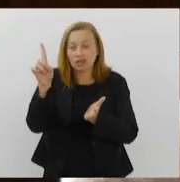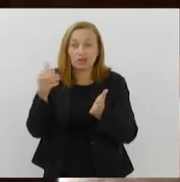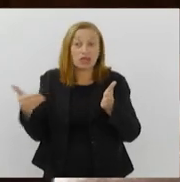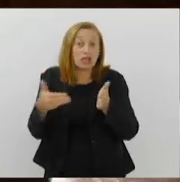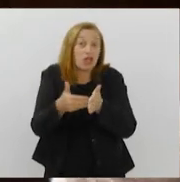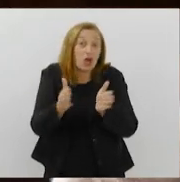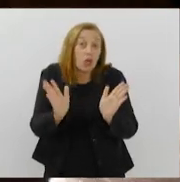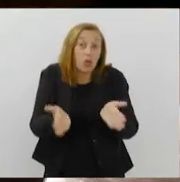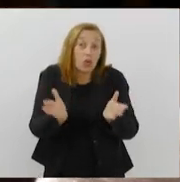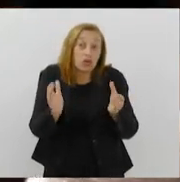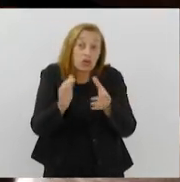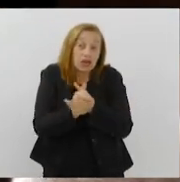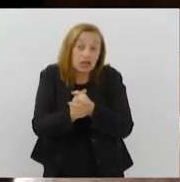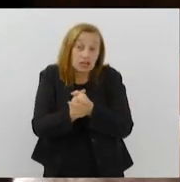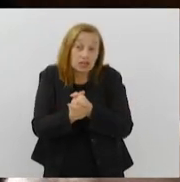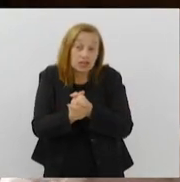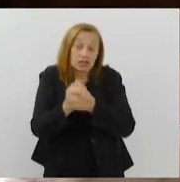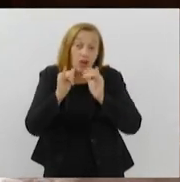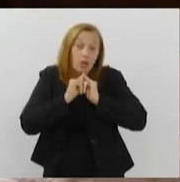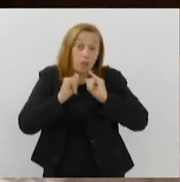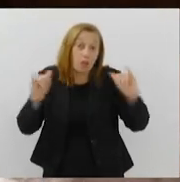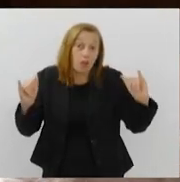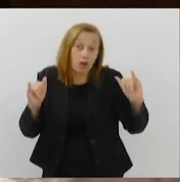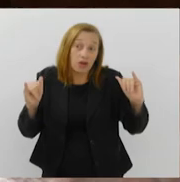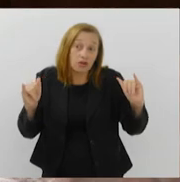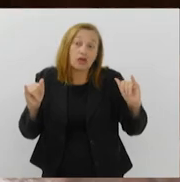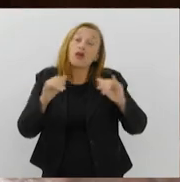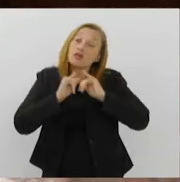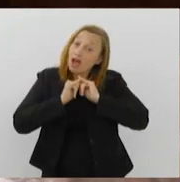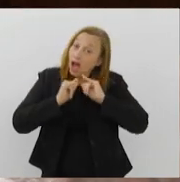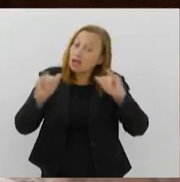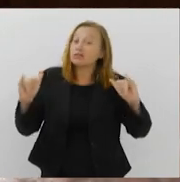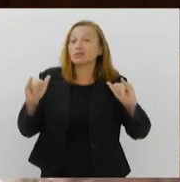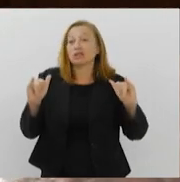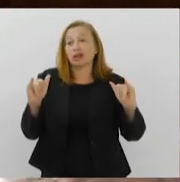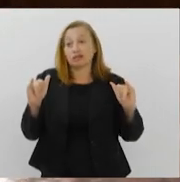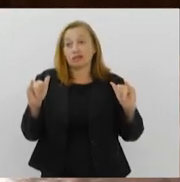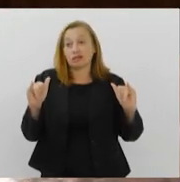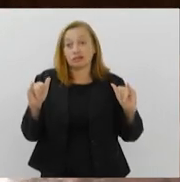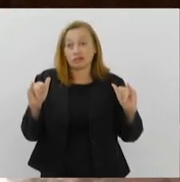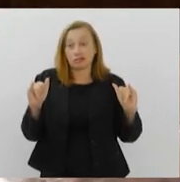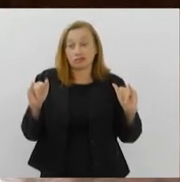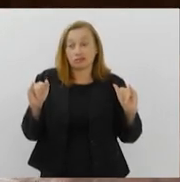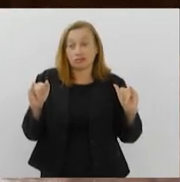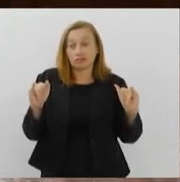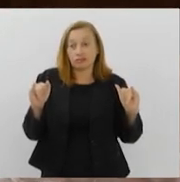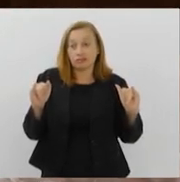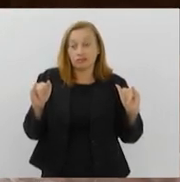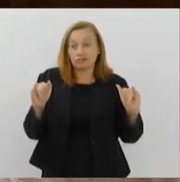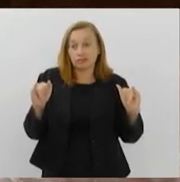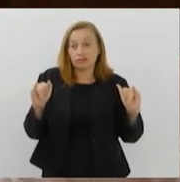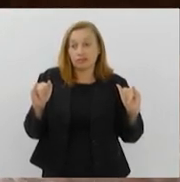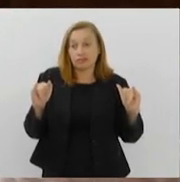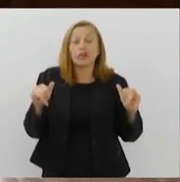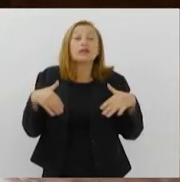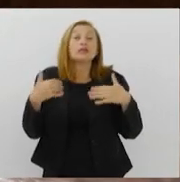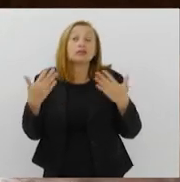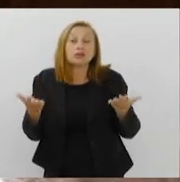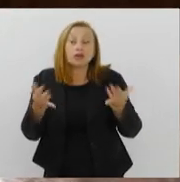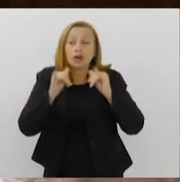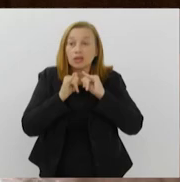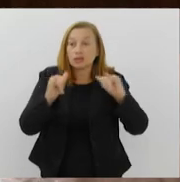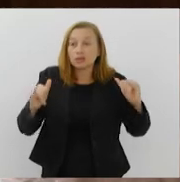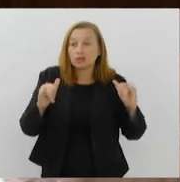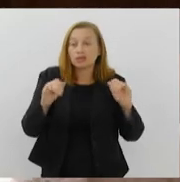nos casamentos, as proclamas? É você anunciar. Anunciar. Né? Proclama é anunciar. Proclamação